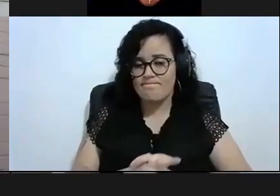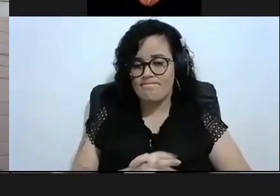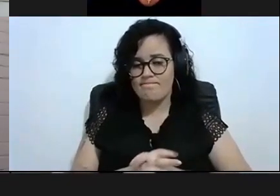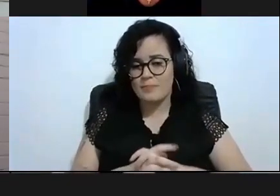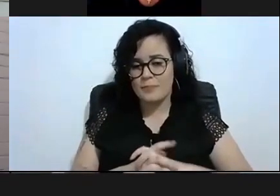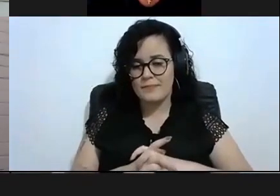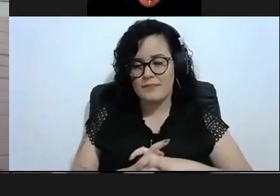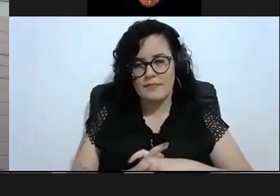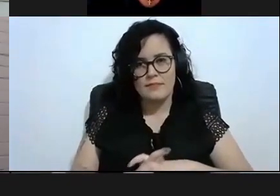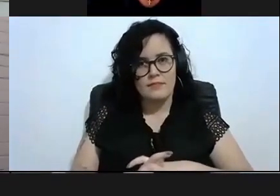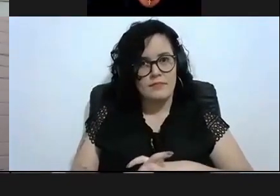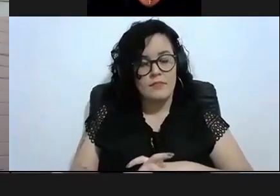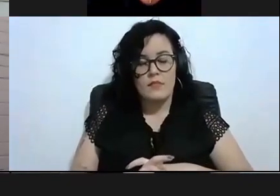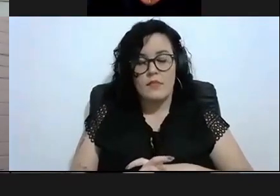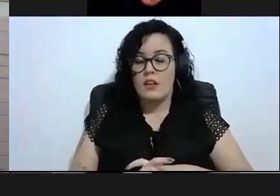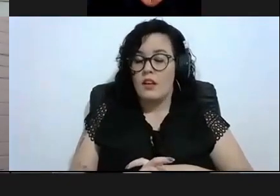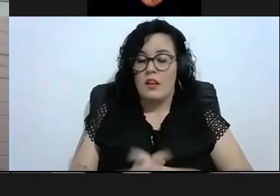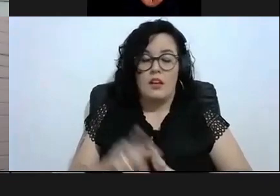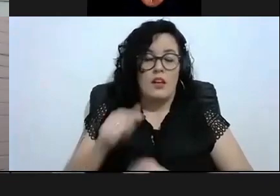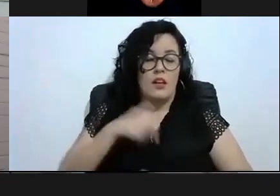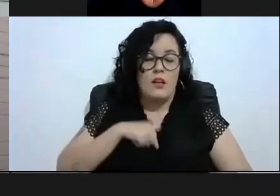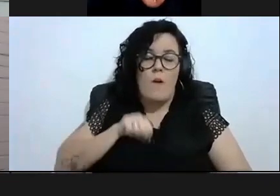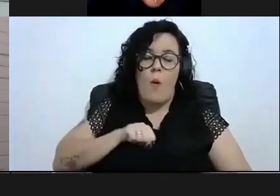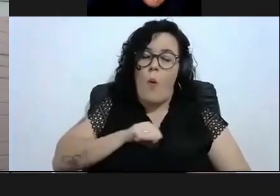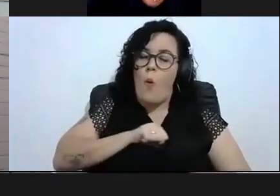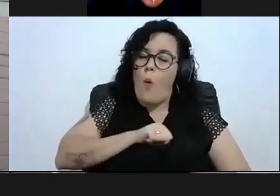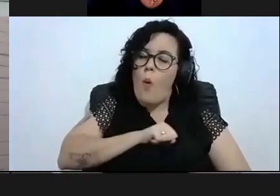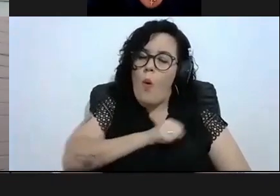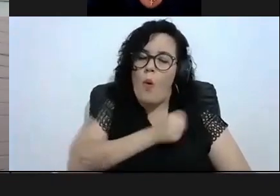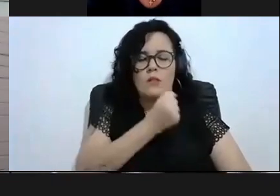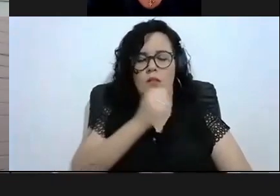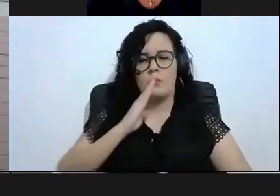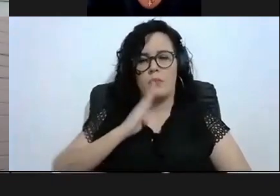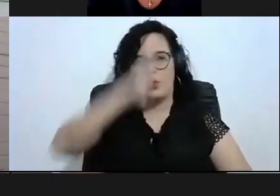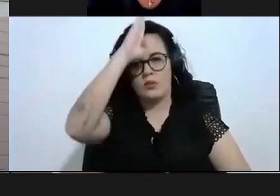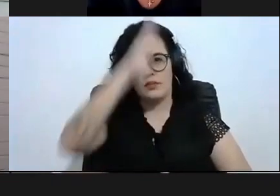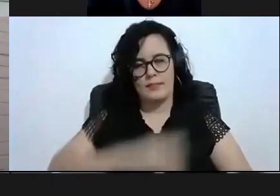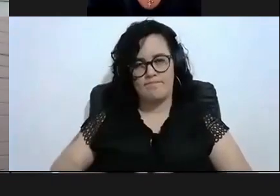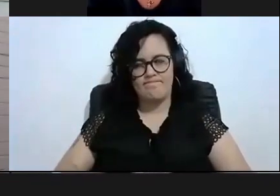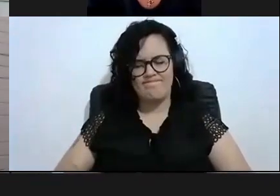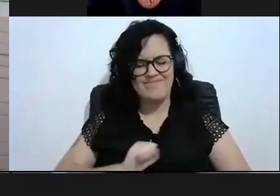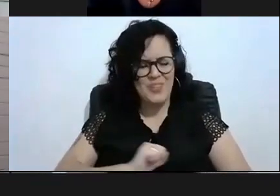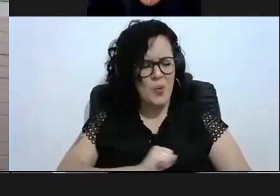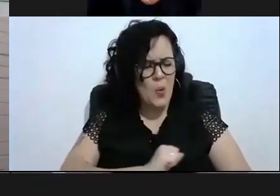odeio Bolsonaro. Bolsonaro é um genocida.